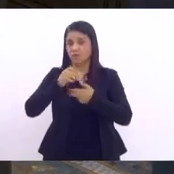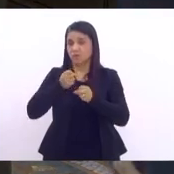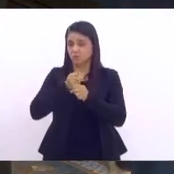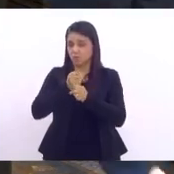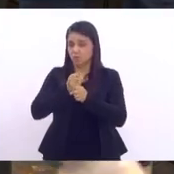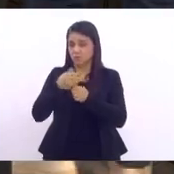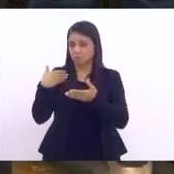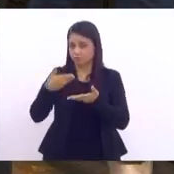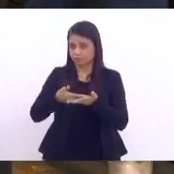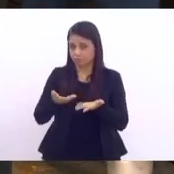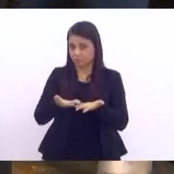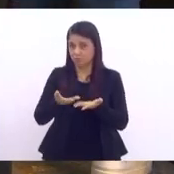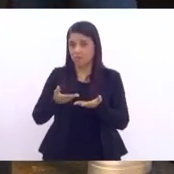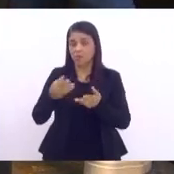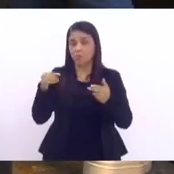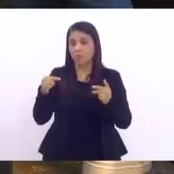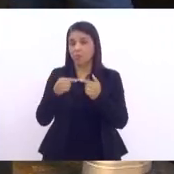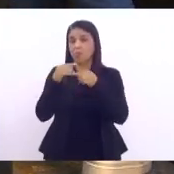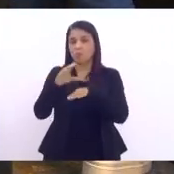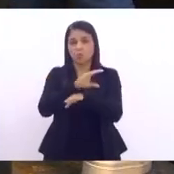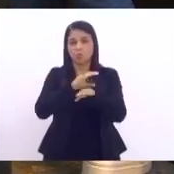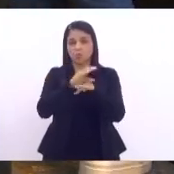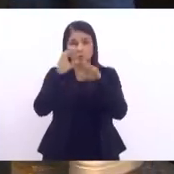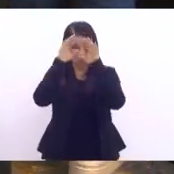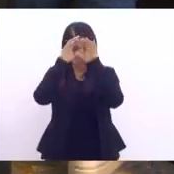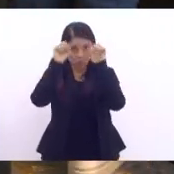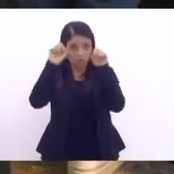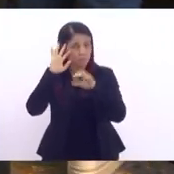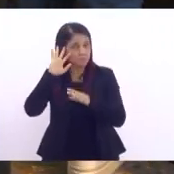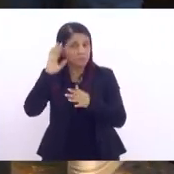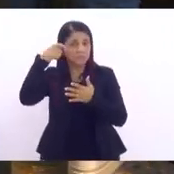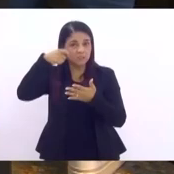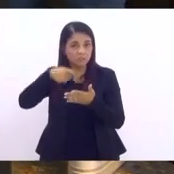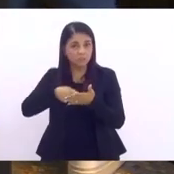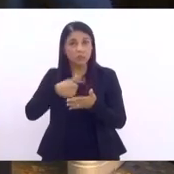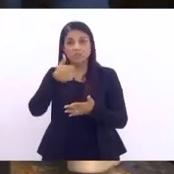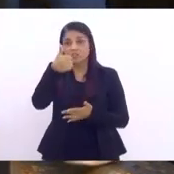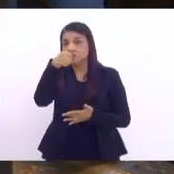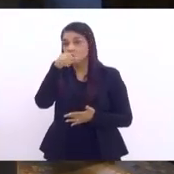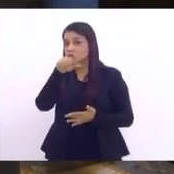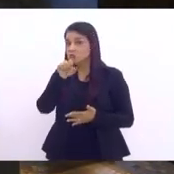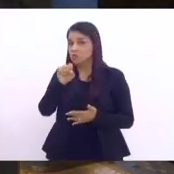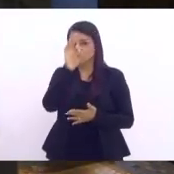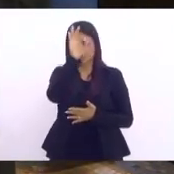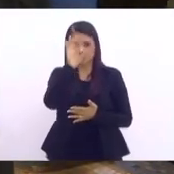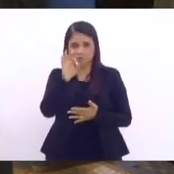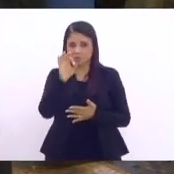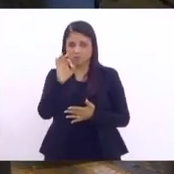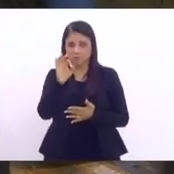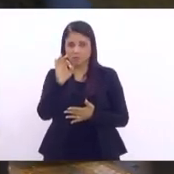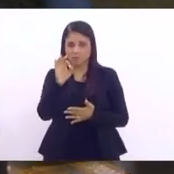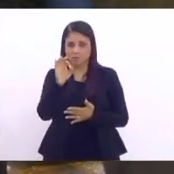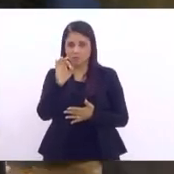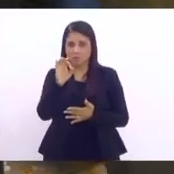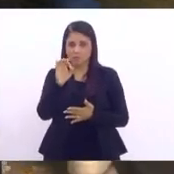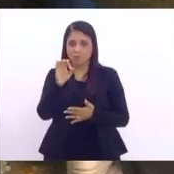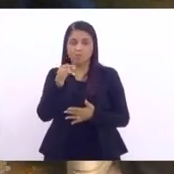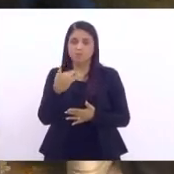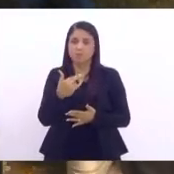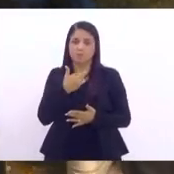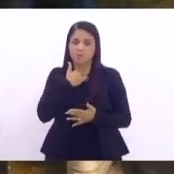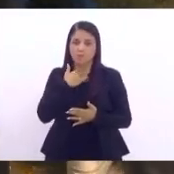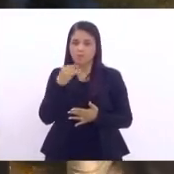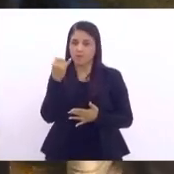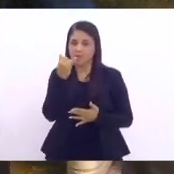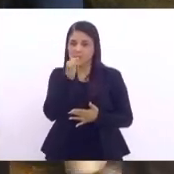Supremo decidiu que essas alíquotas são 18. Então não pode ter sobrealíquota sobre energia e telecomunicação de mais 2.